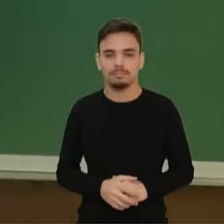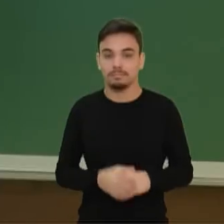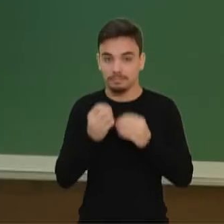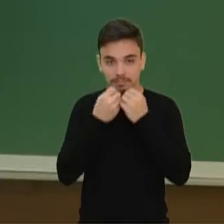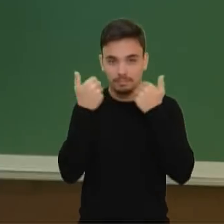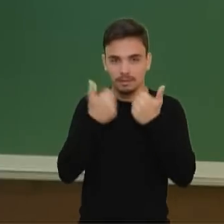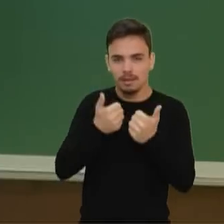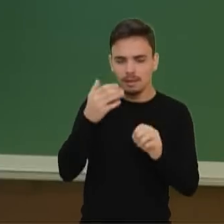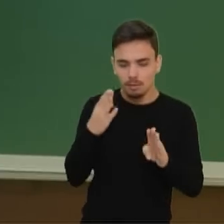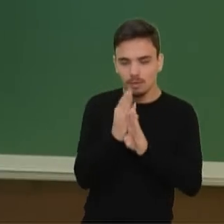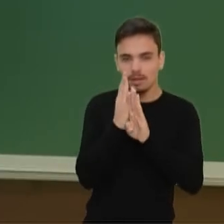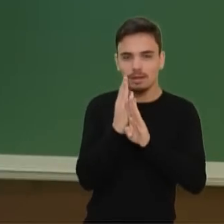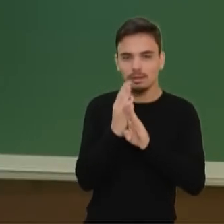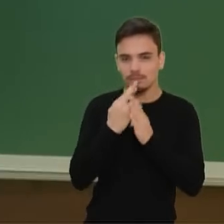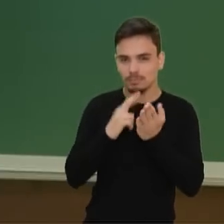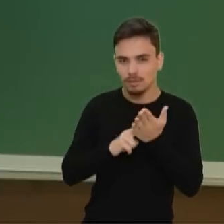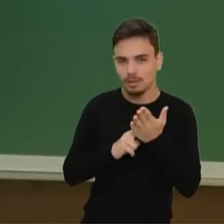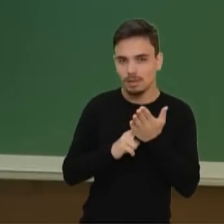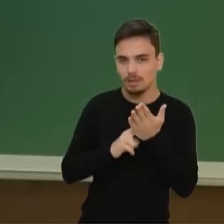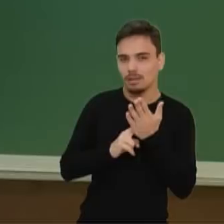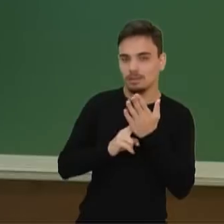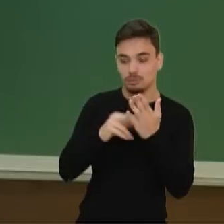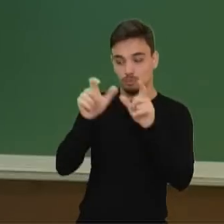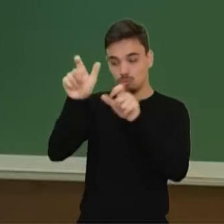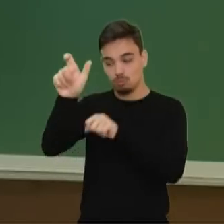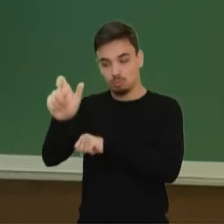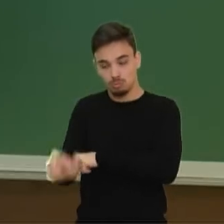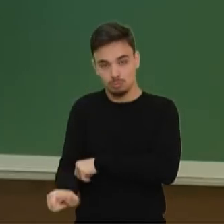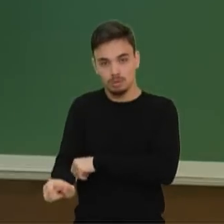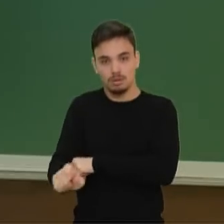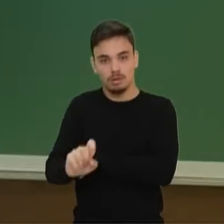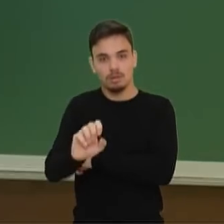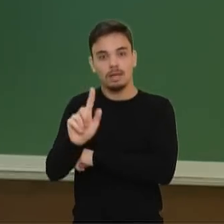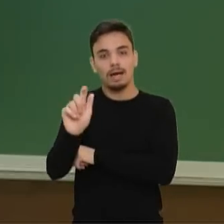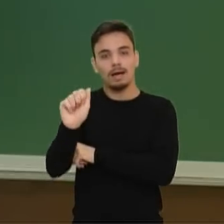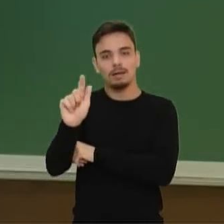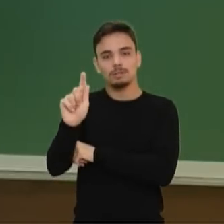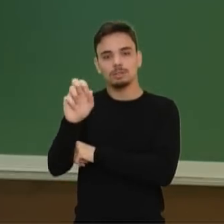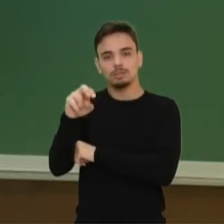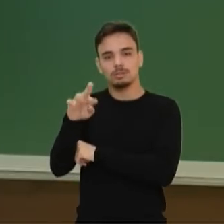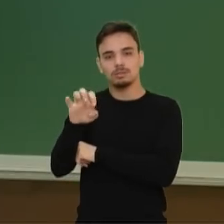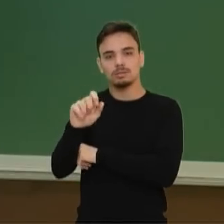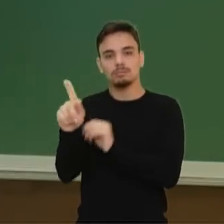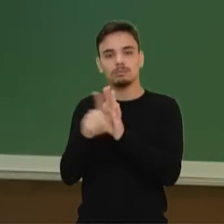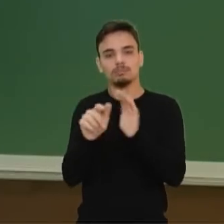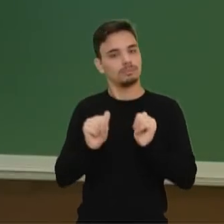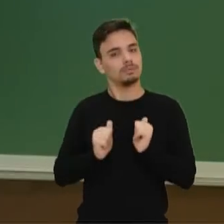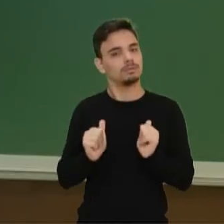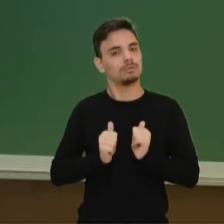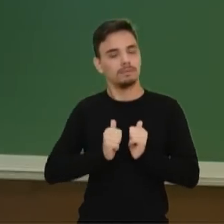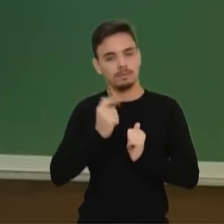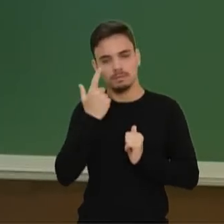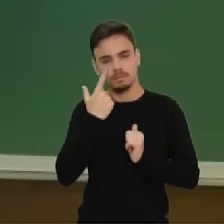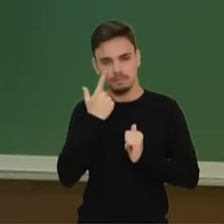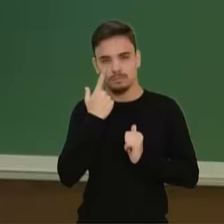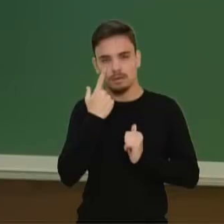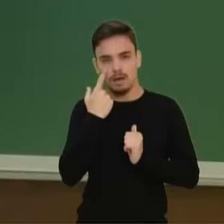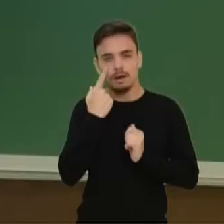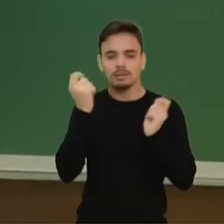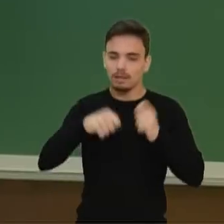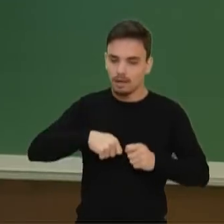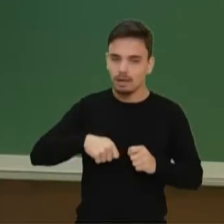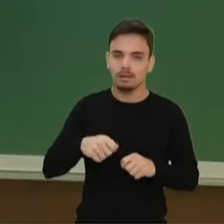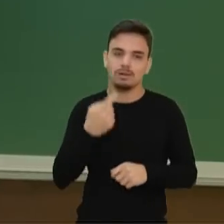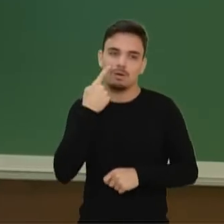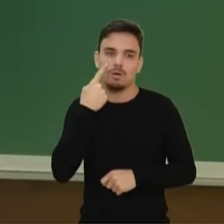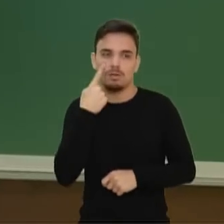Ok, pessoal? Encontraram lá? Encontraram o sujeito, o agente da passiva? Vamos verificar se vocês deram conta